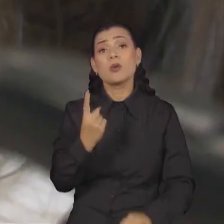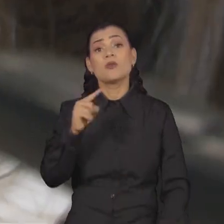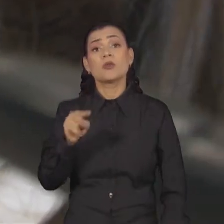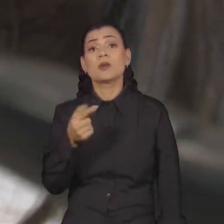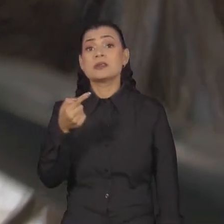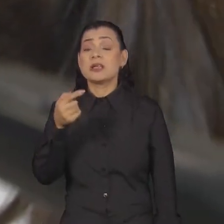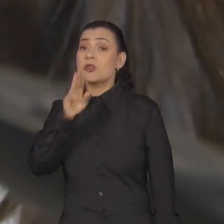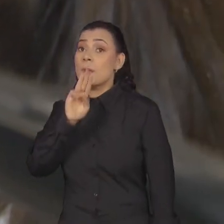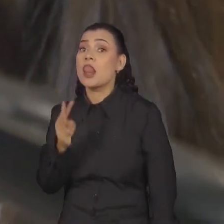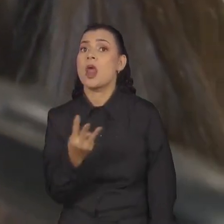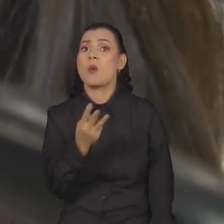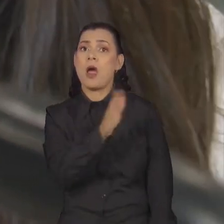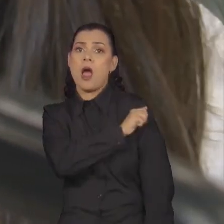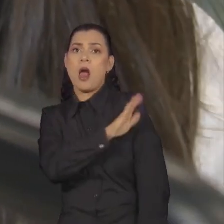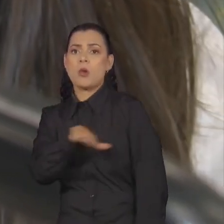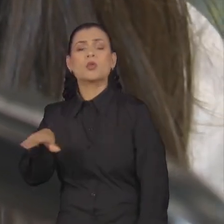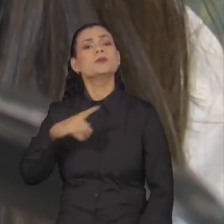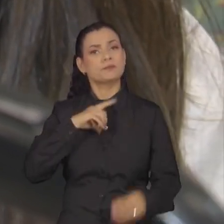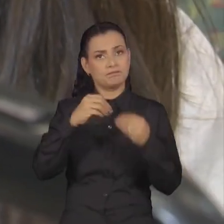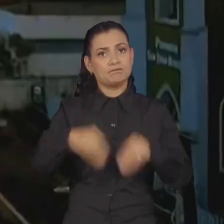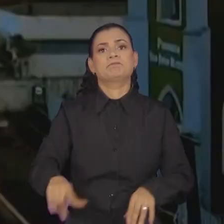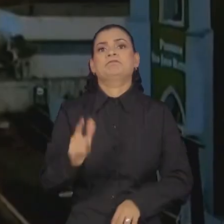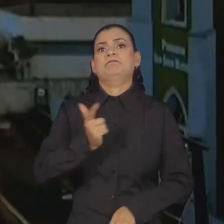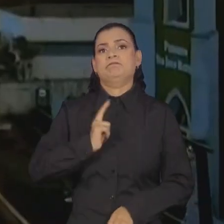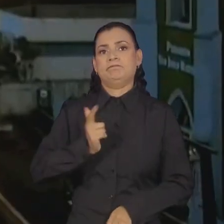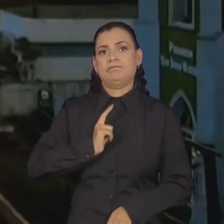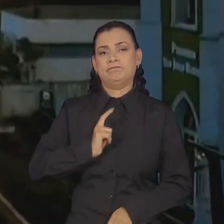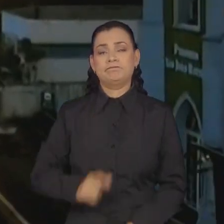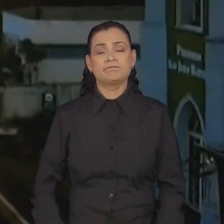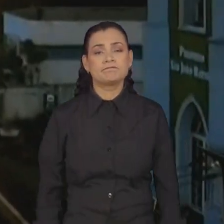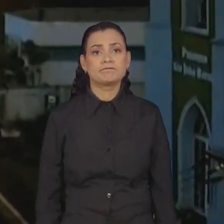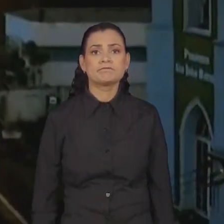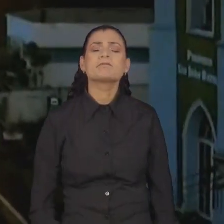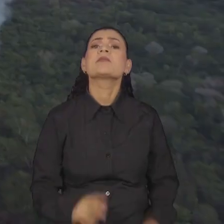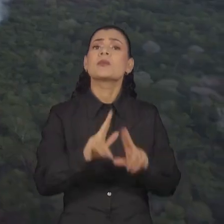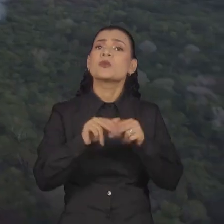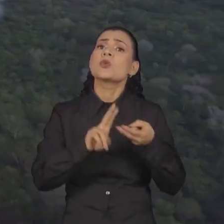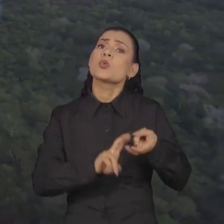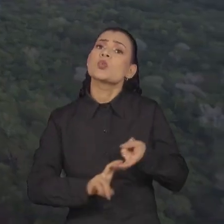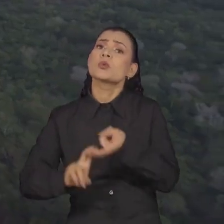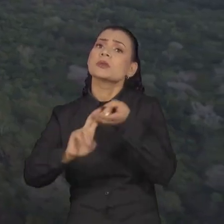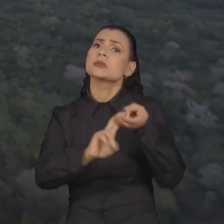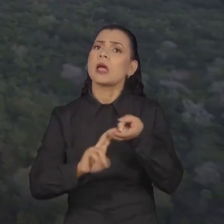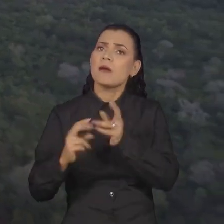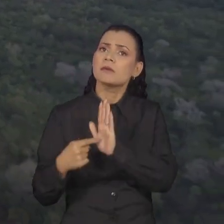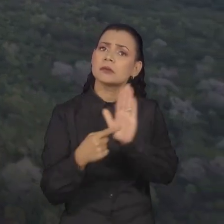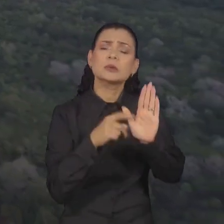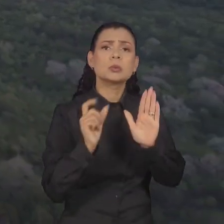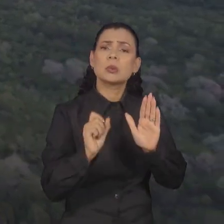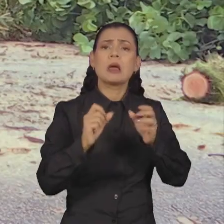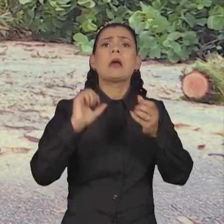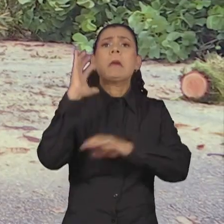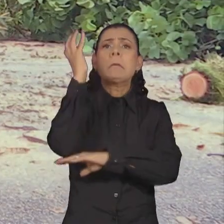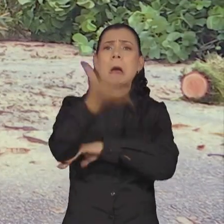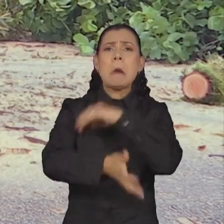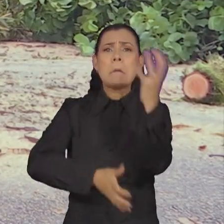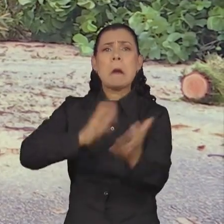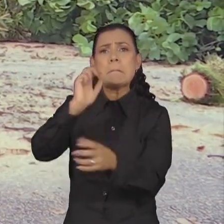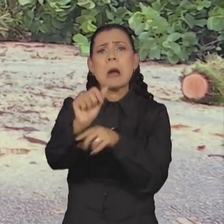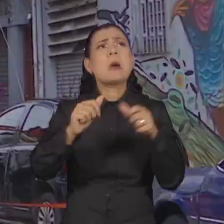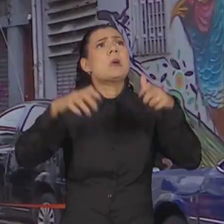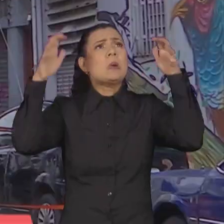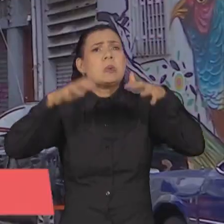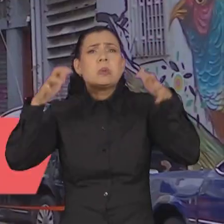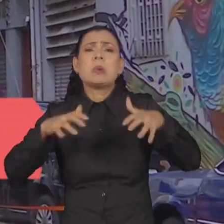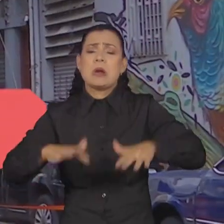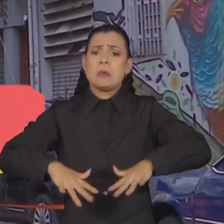1,7 milhão de alunos foram afetados. Um relatório da Unicef mostrou que desastres naturais resultam no